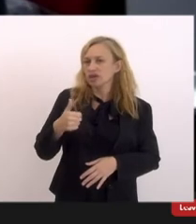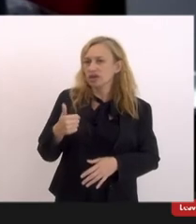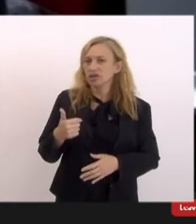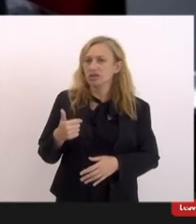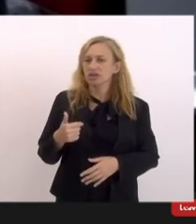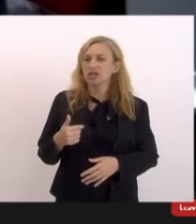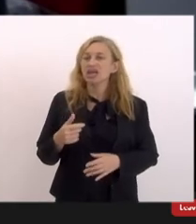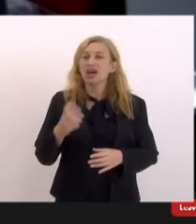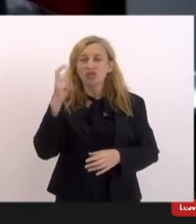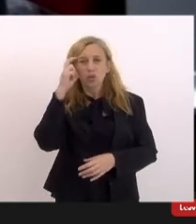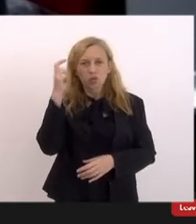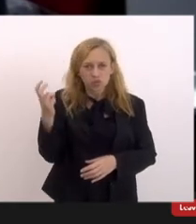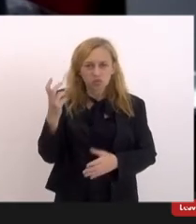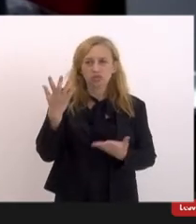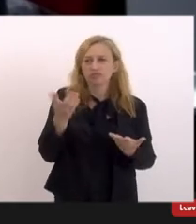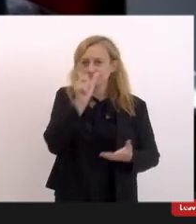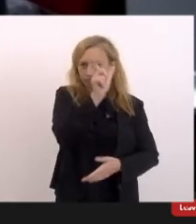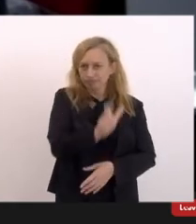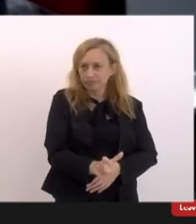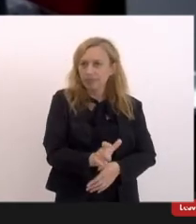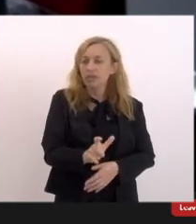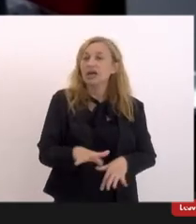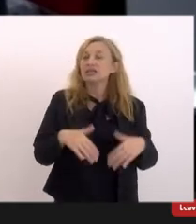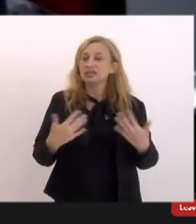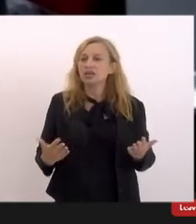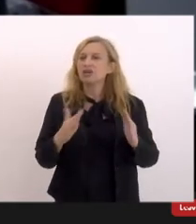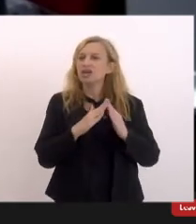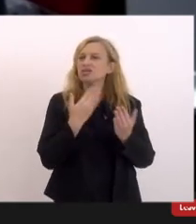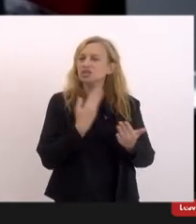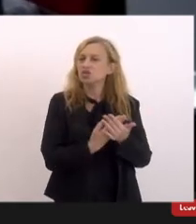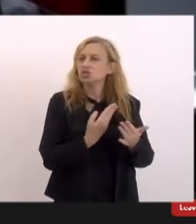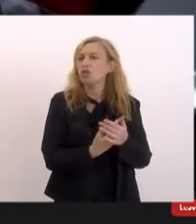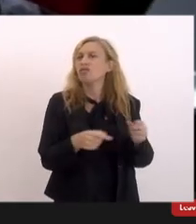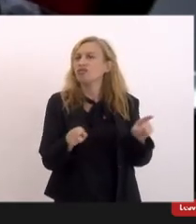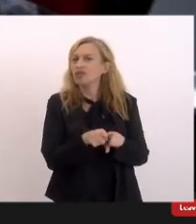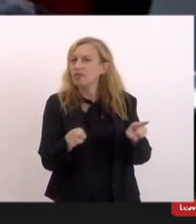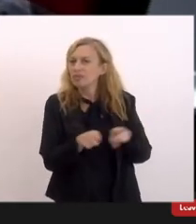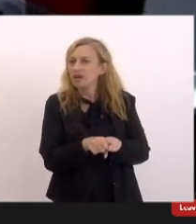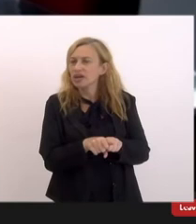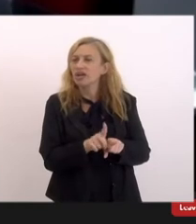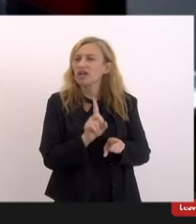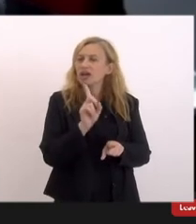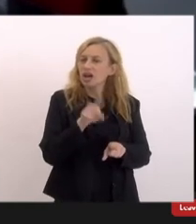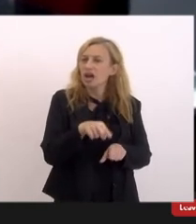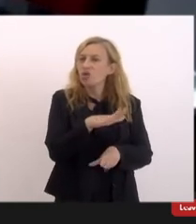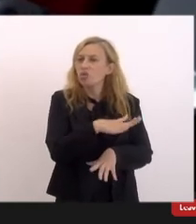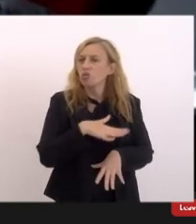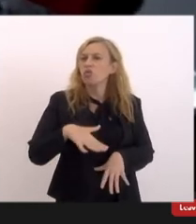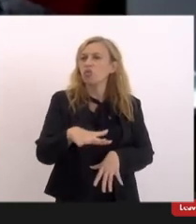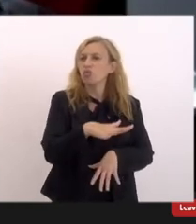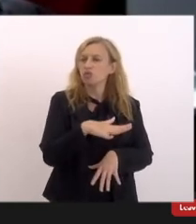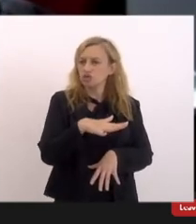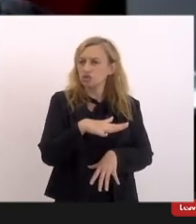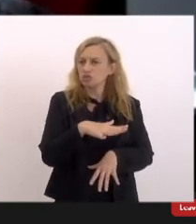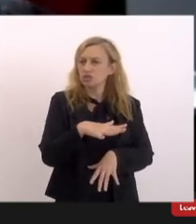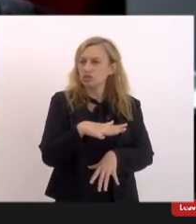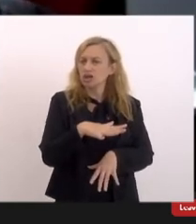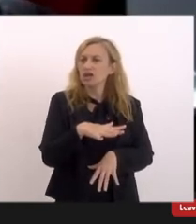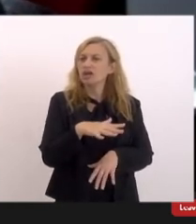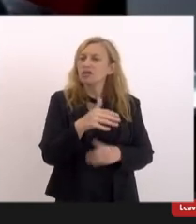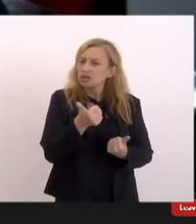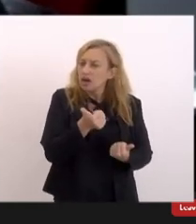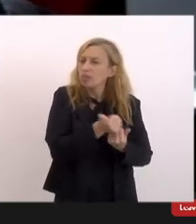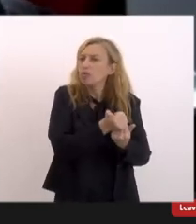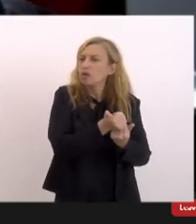com a cultura. Então, a escola também é um espaço que tem que